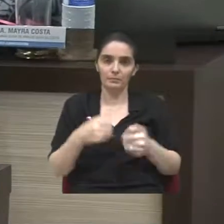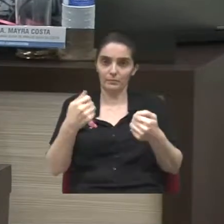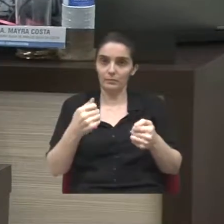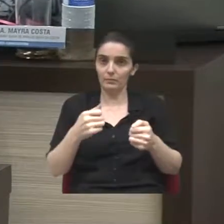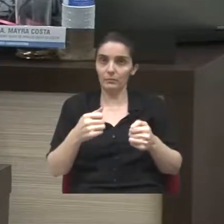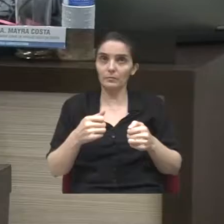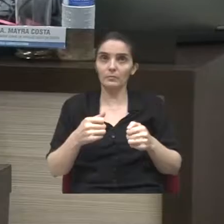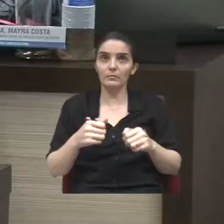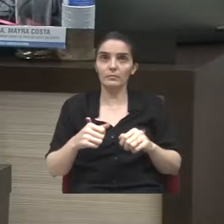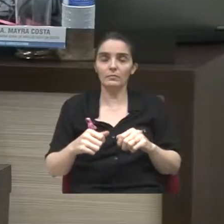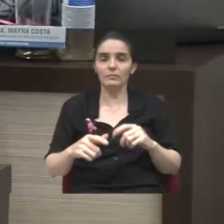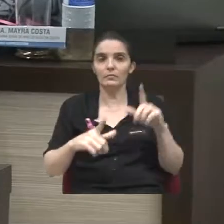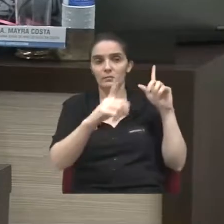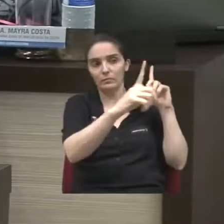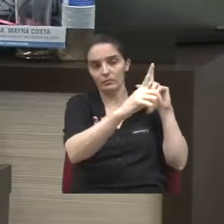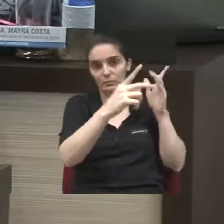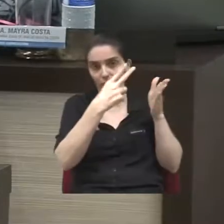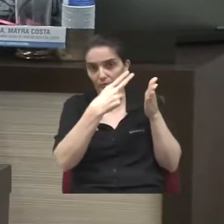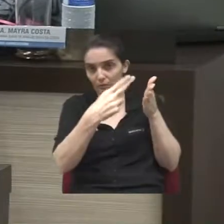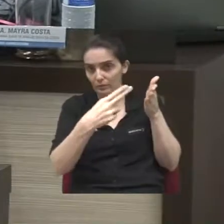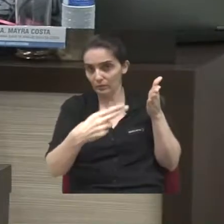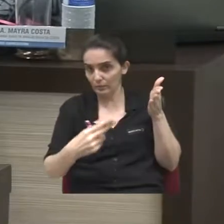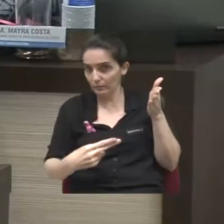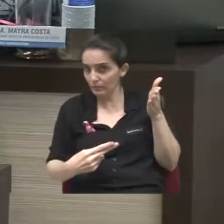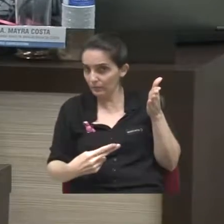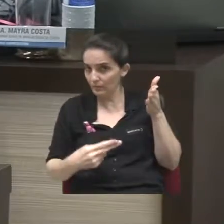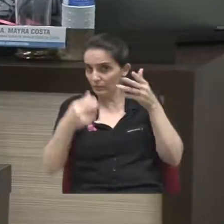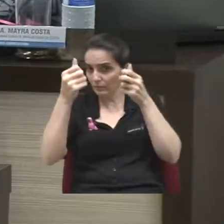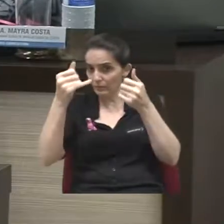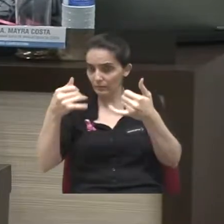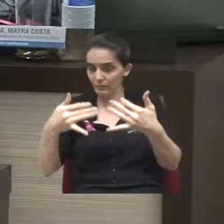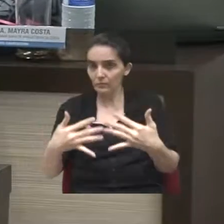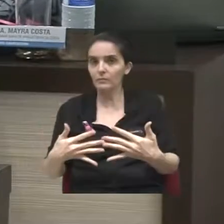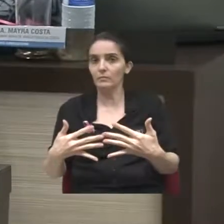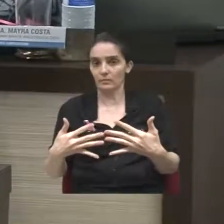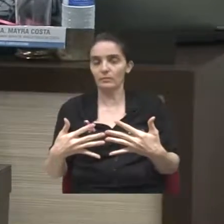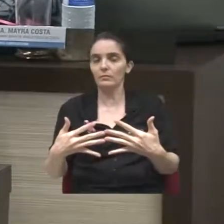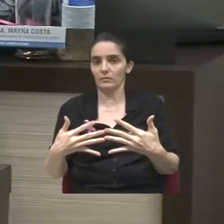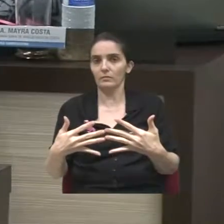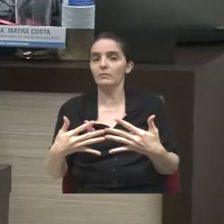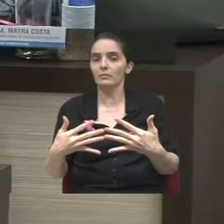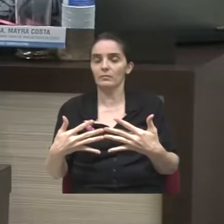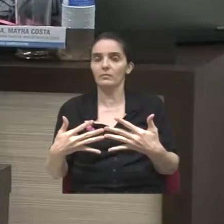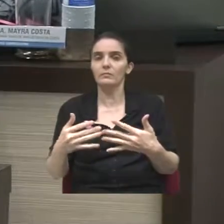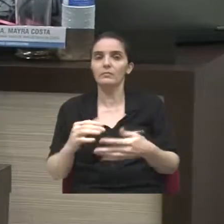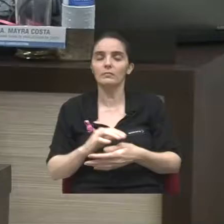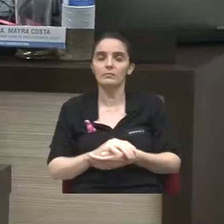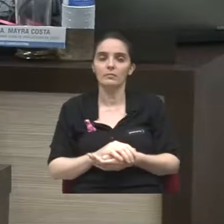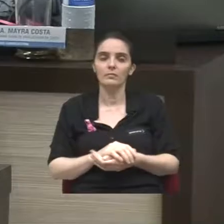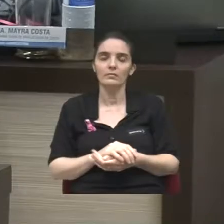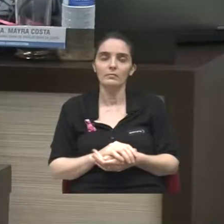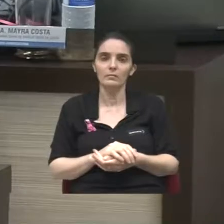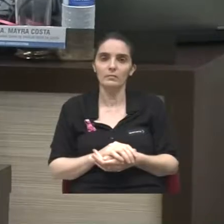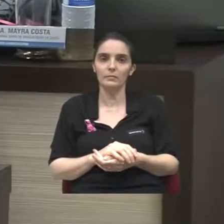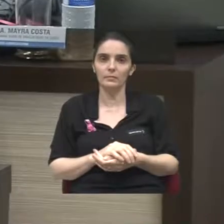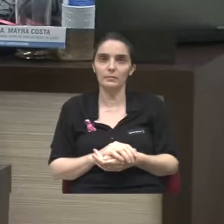ilustração passo a passo sobre o método hospitalar denominado manobra de